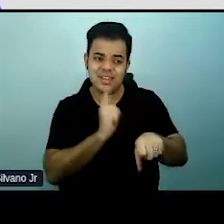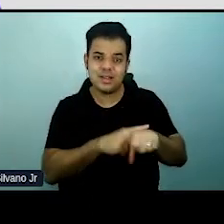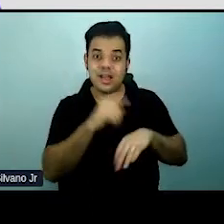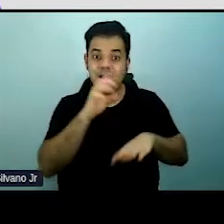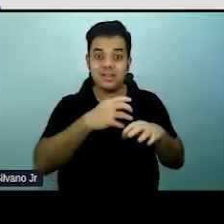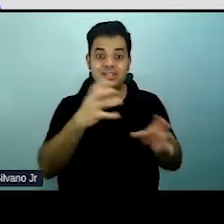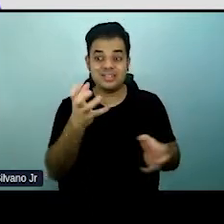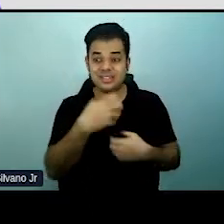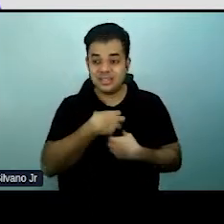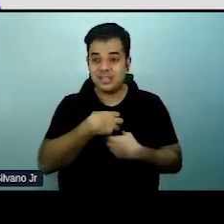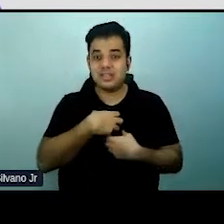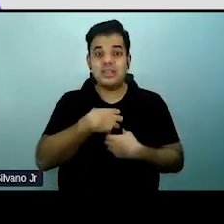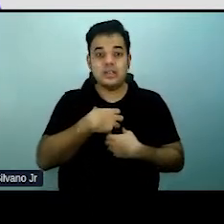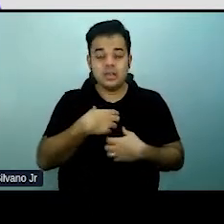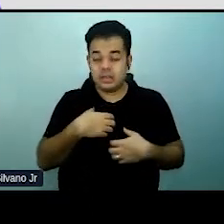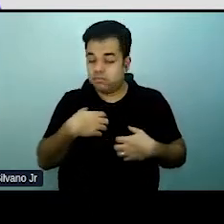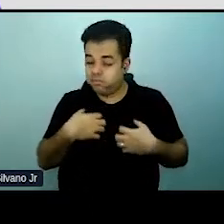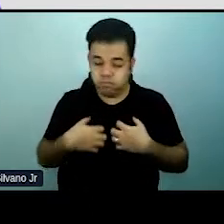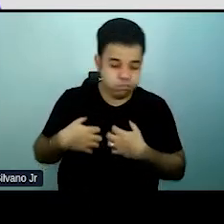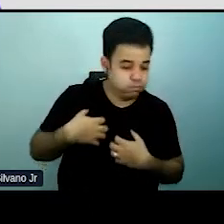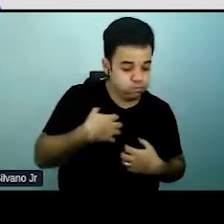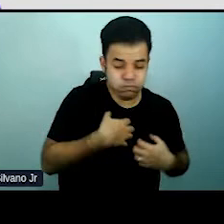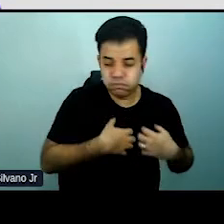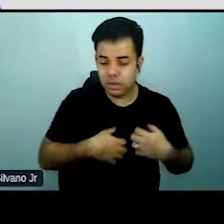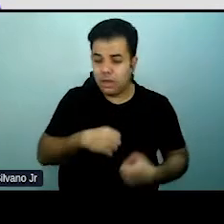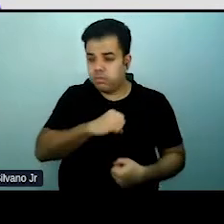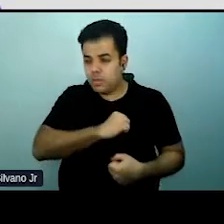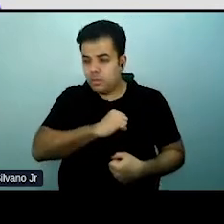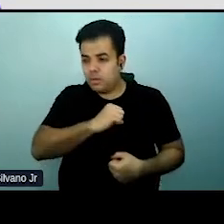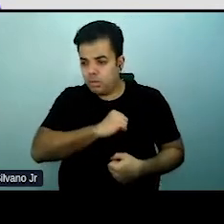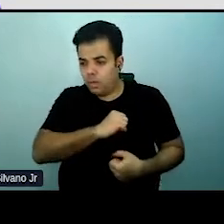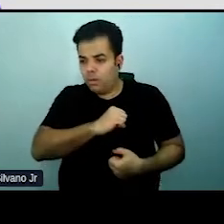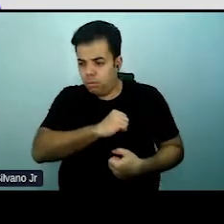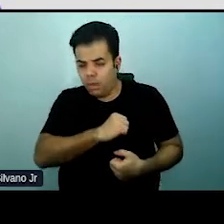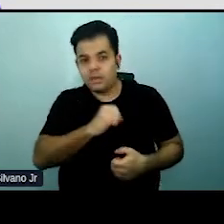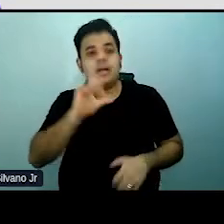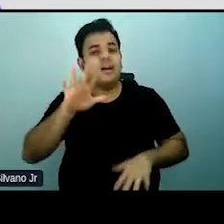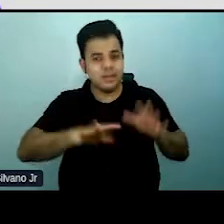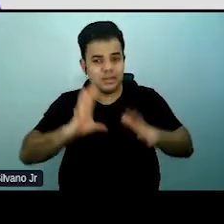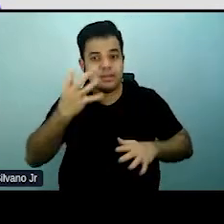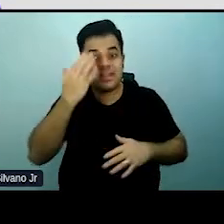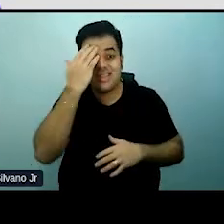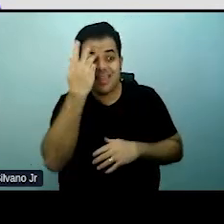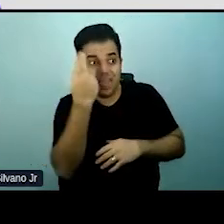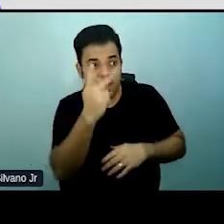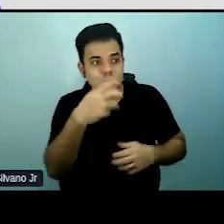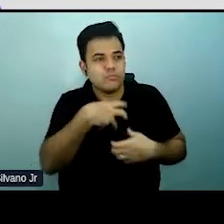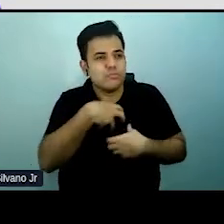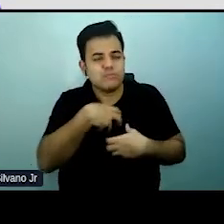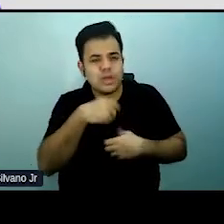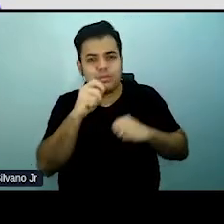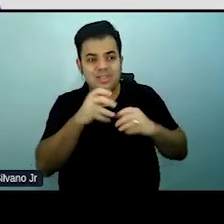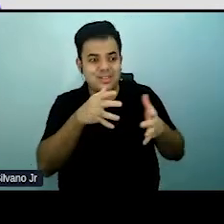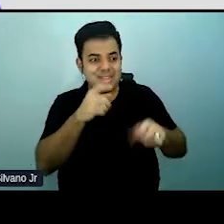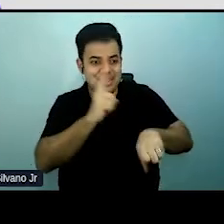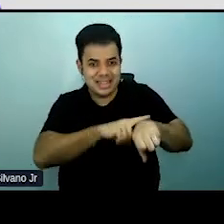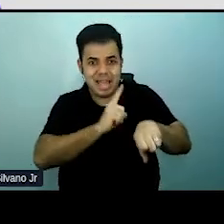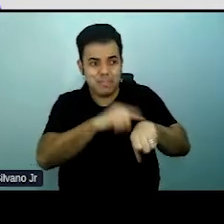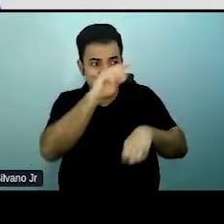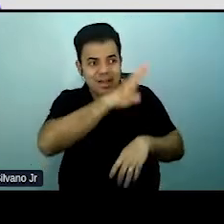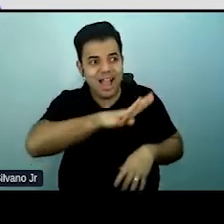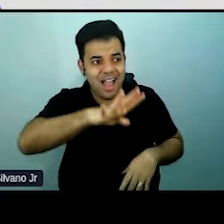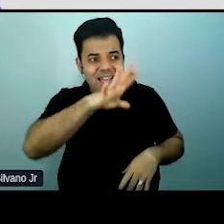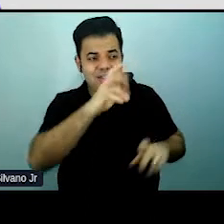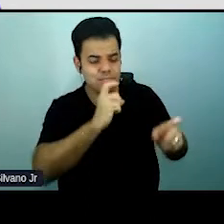pessoas realmente tensas, nervosas, e entender que aquele espaço ali é um espaço em